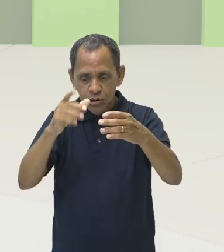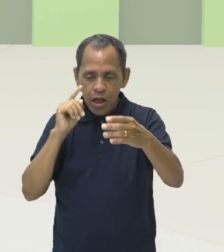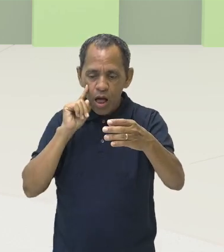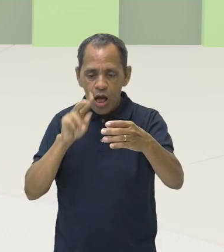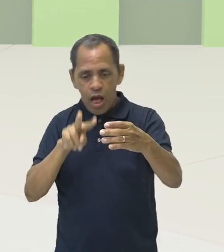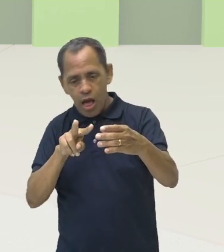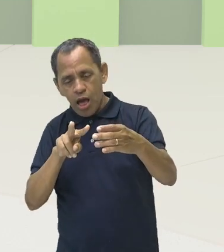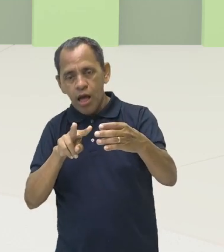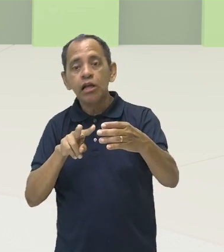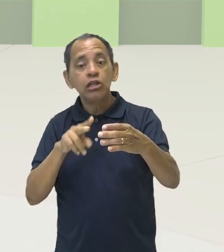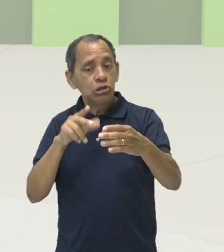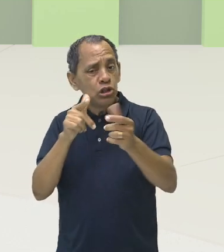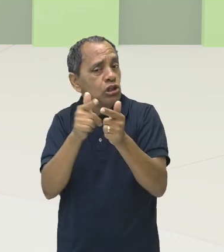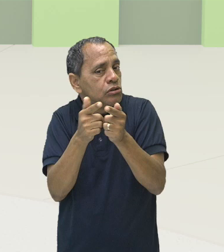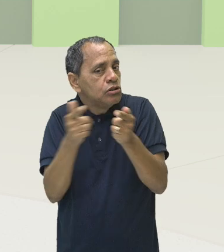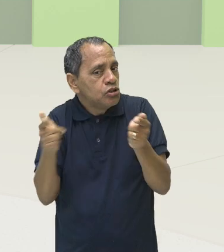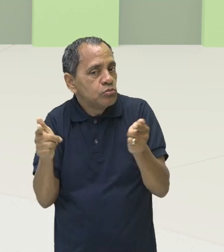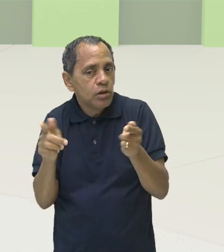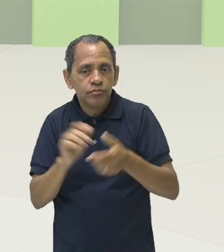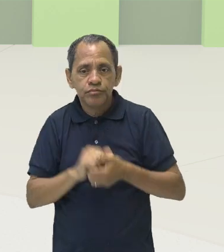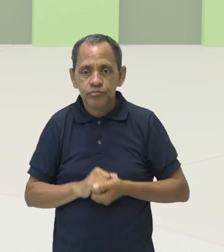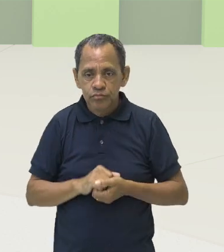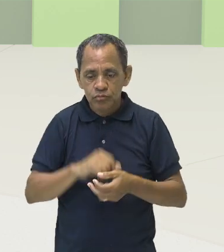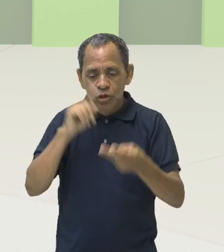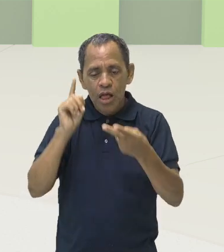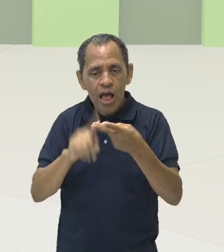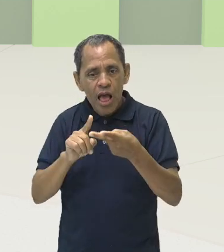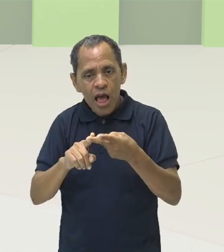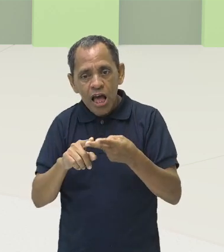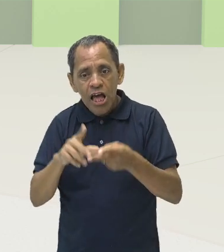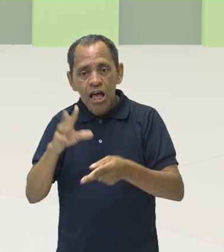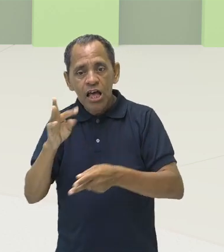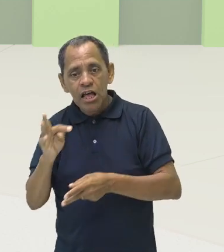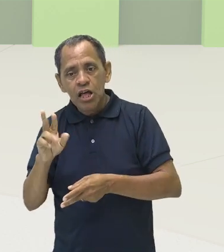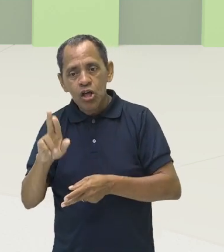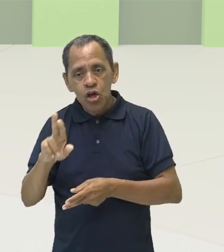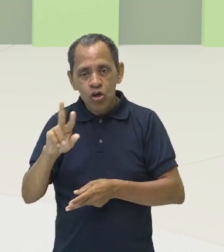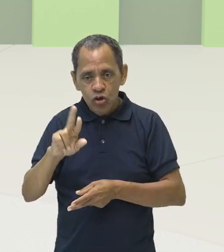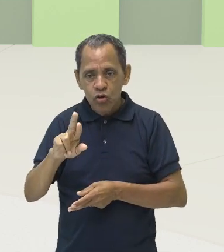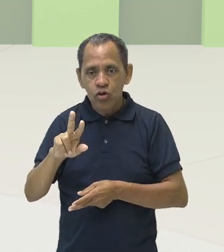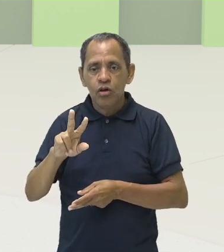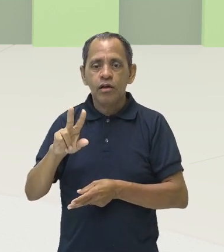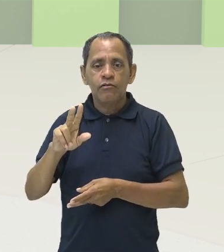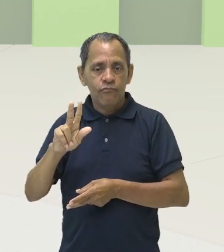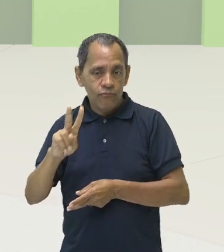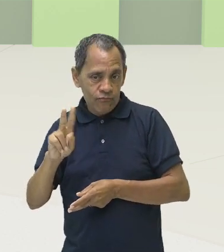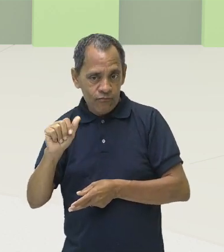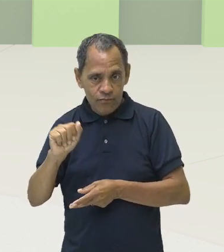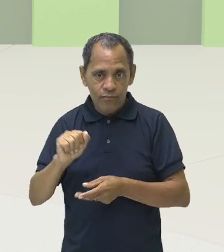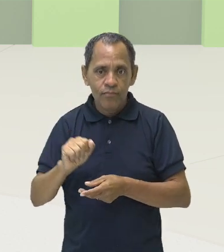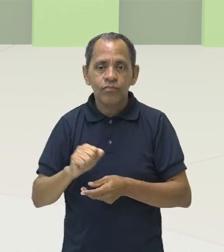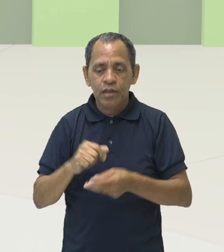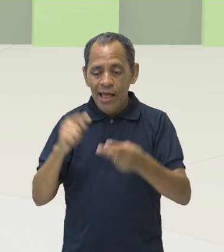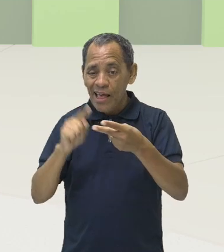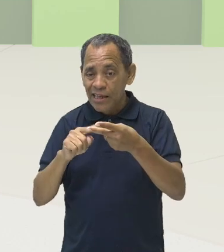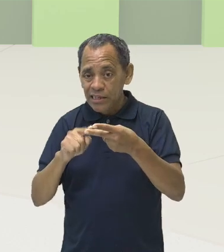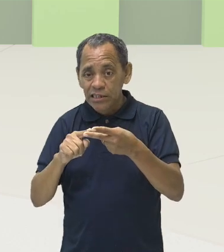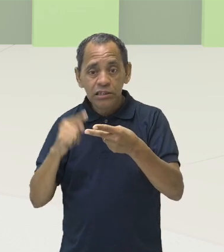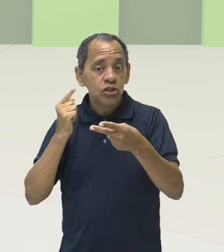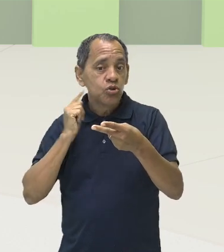água está turva, né? Você vê, pega um copo, essa água está turva, ela não está bem limpinha, quer dizer que ela não está obedecendo